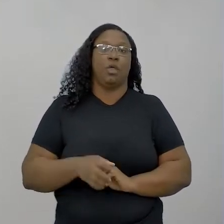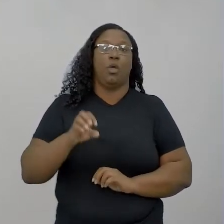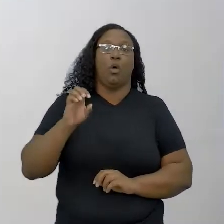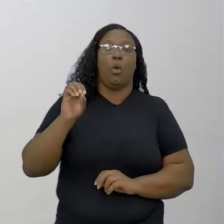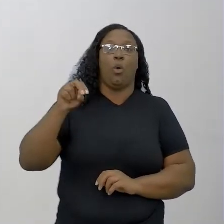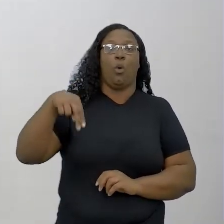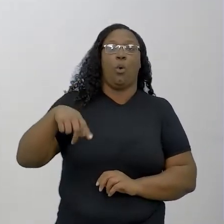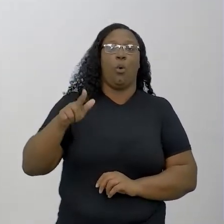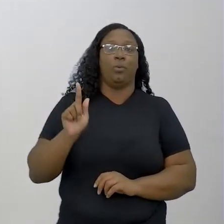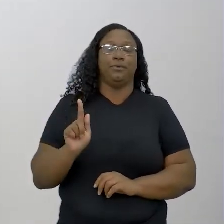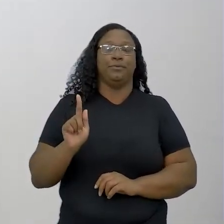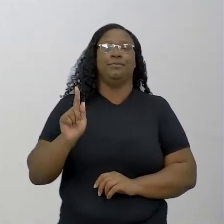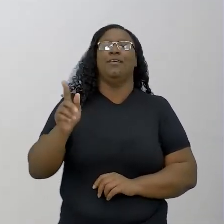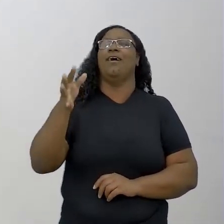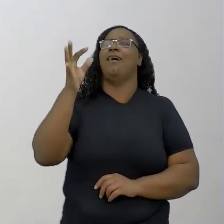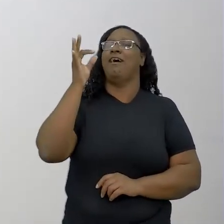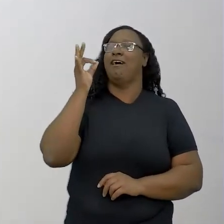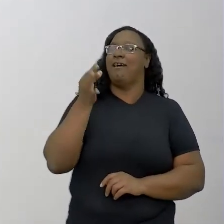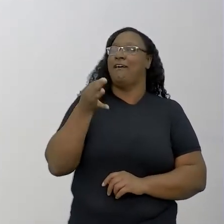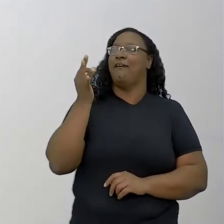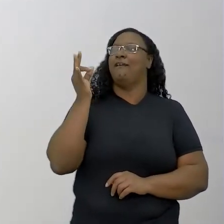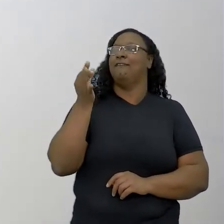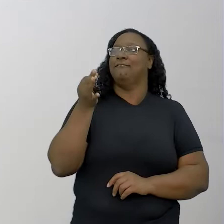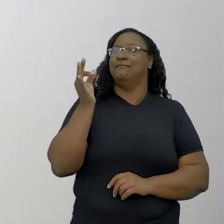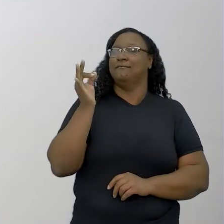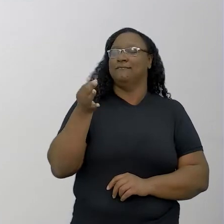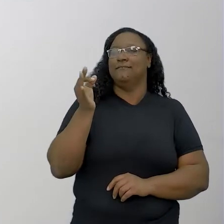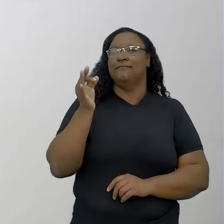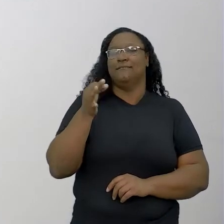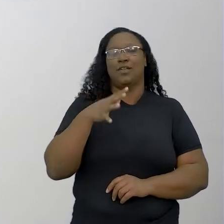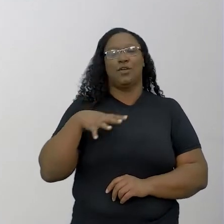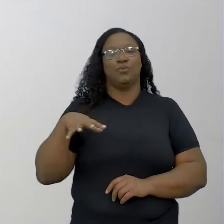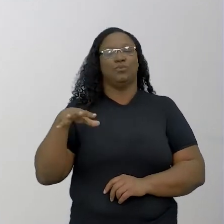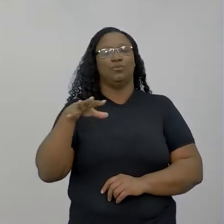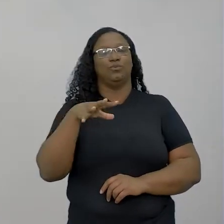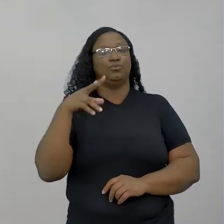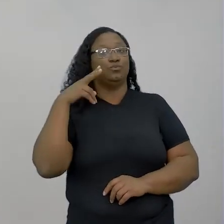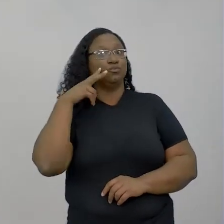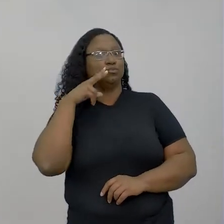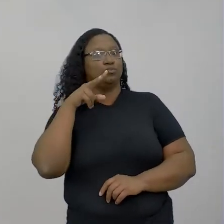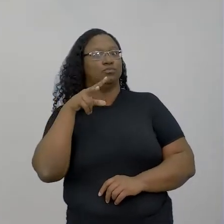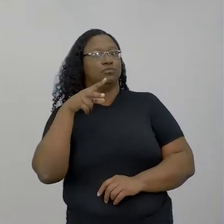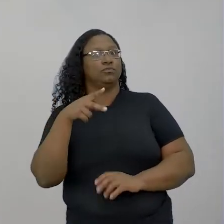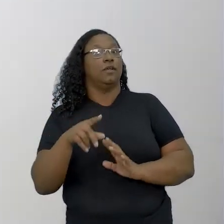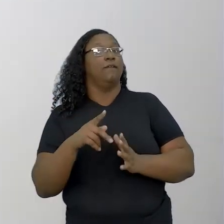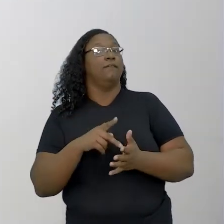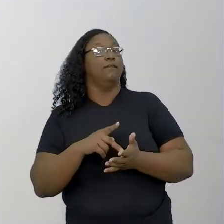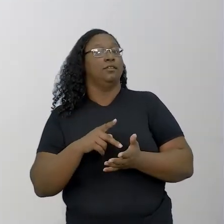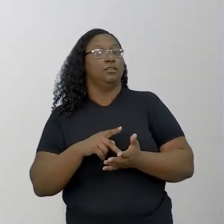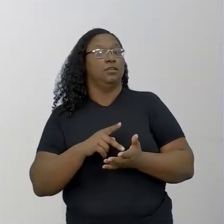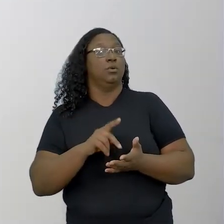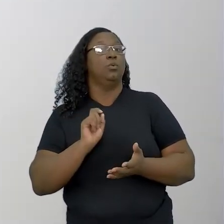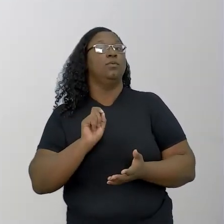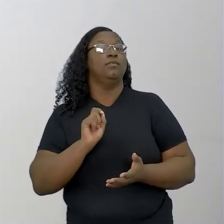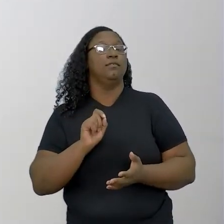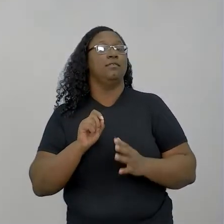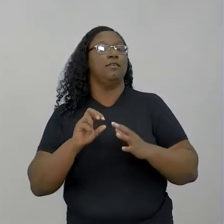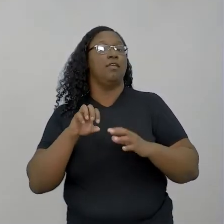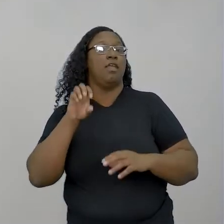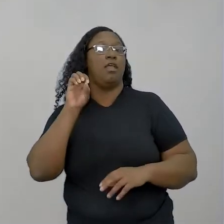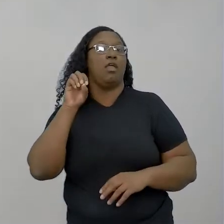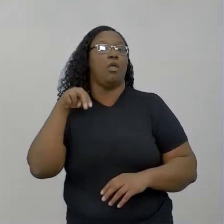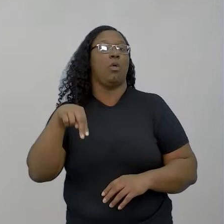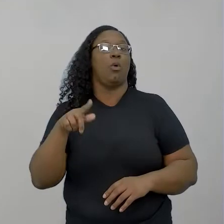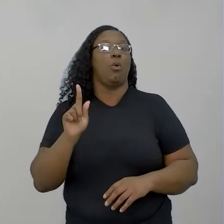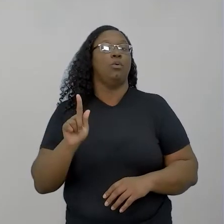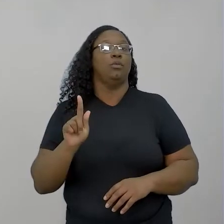faz sentido e você consegue dizer para nós, olhando para a Câmara da Verdade, o que são as ONGs? As ONGs